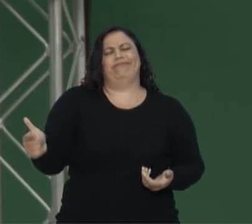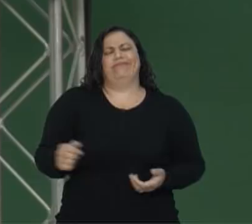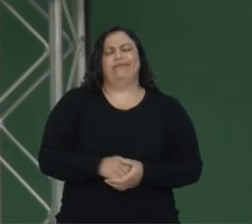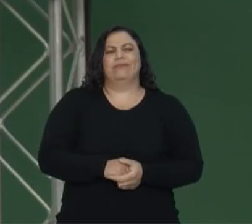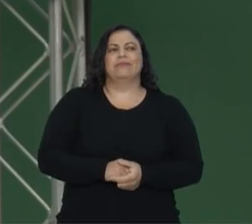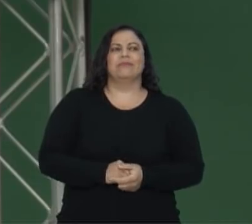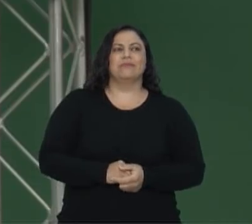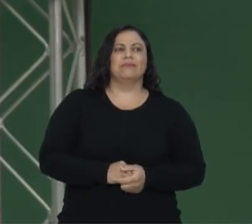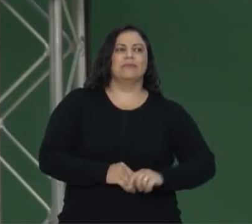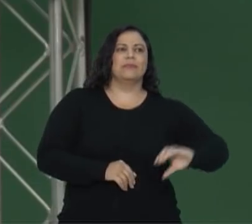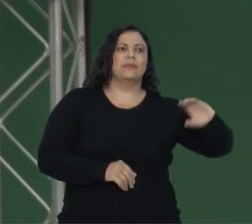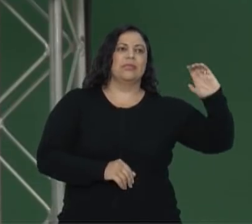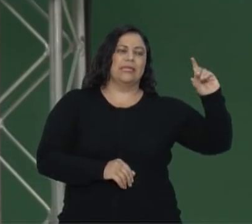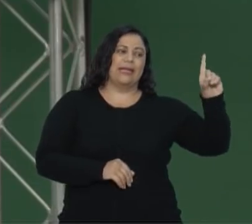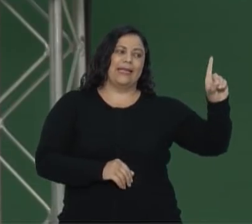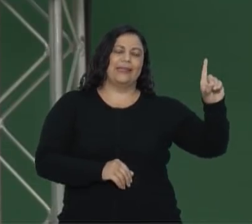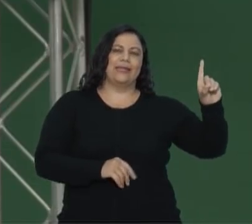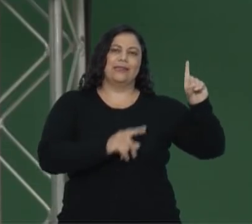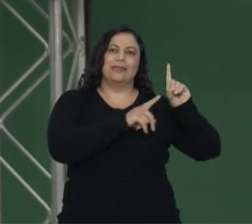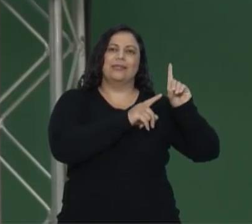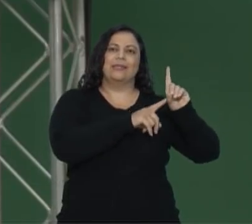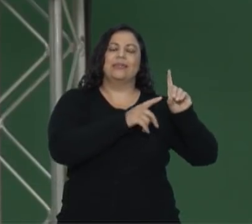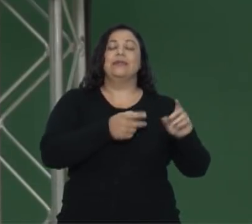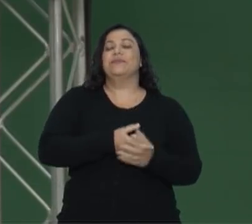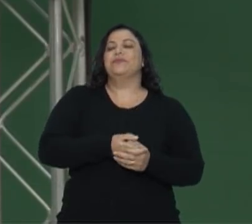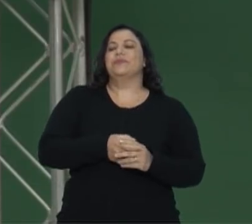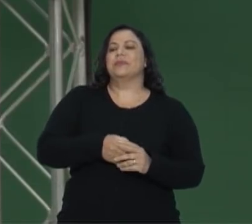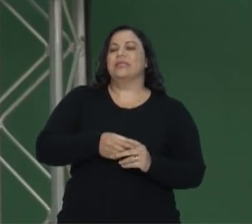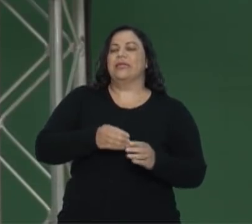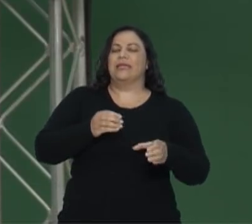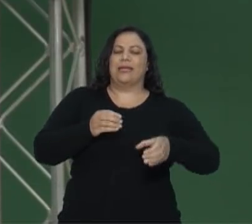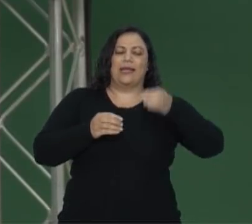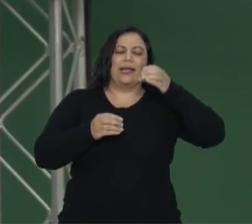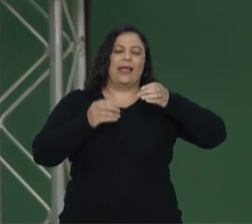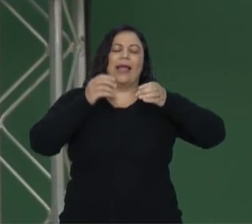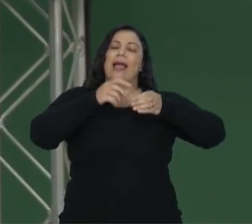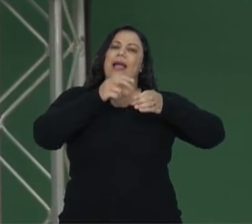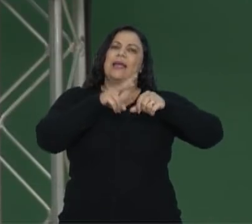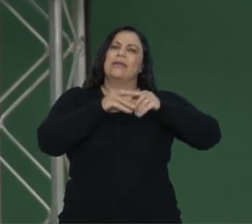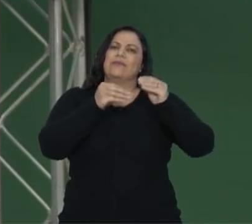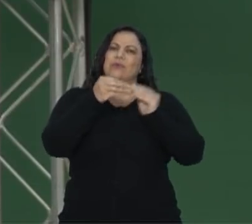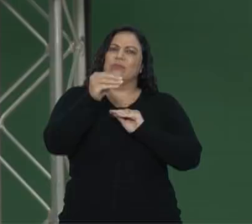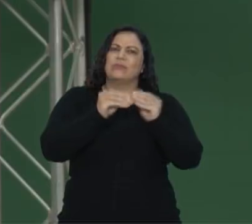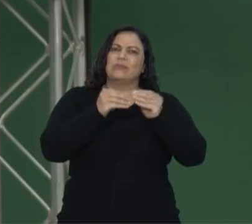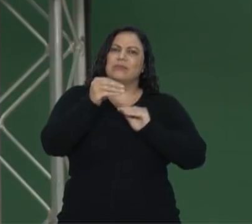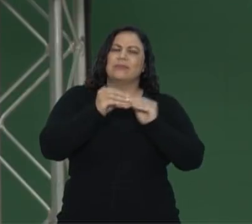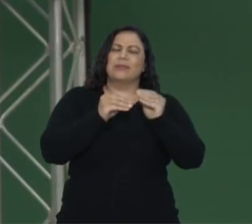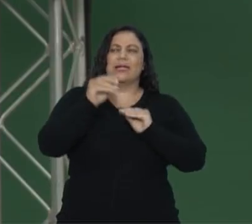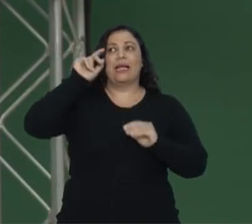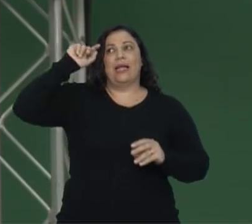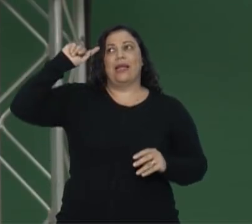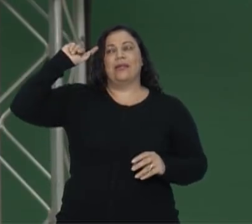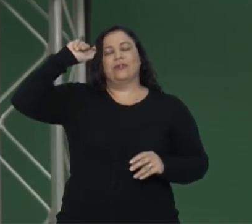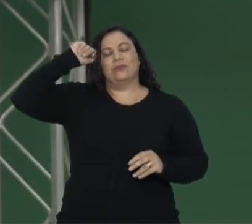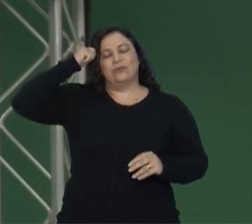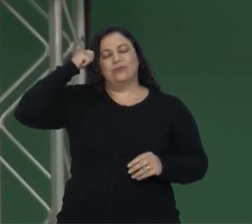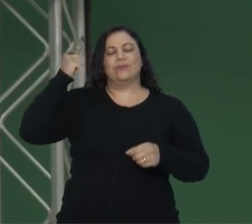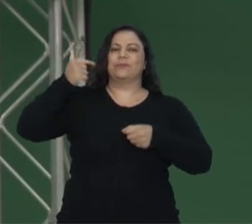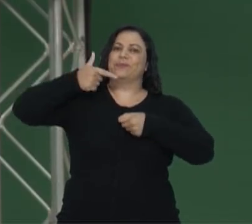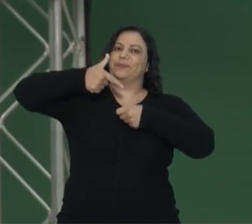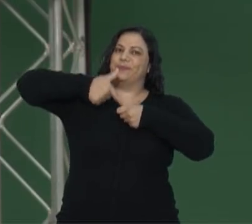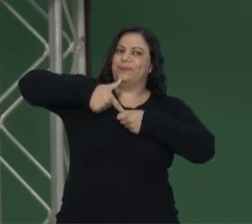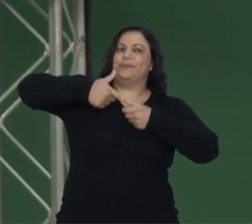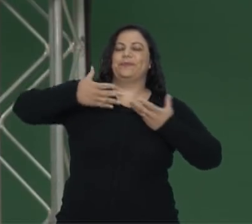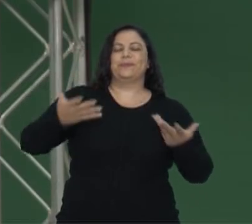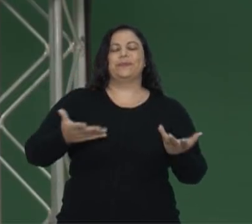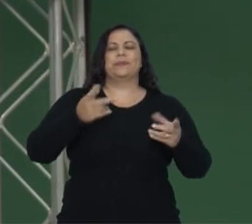E as garrafinhas plásticas também. A matéria-prima do plástico é o petróleo, mas eu também não vou encontrar uma